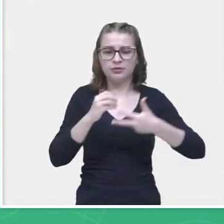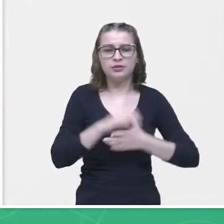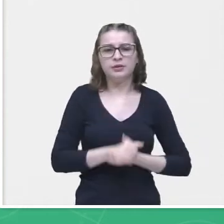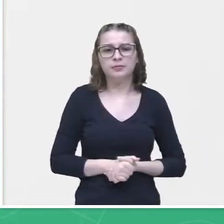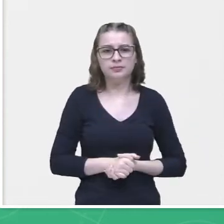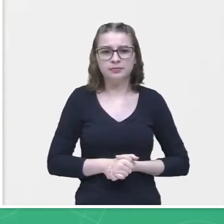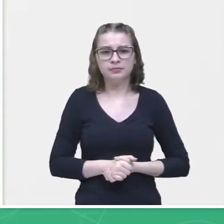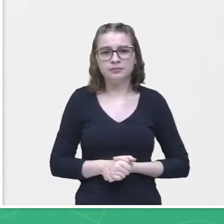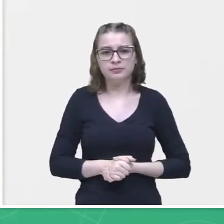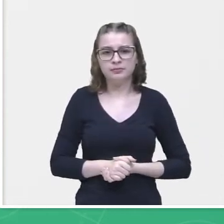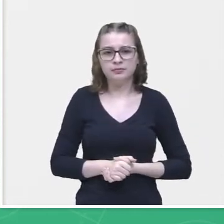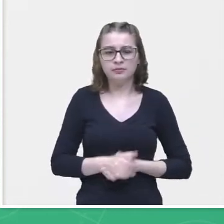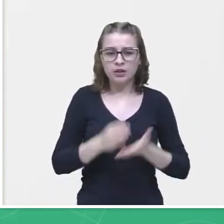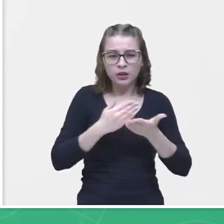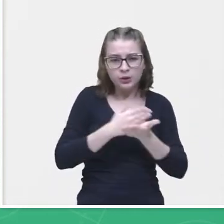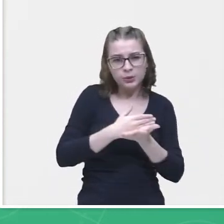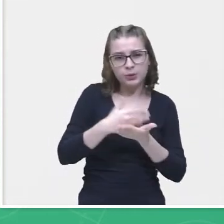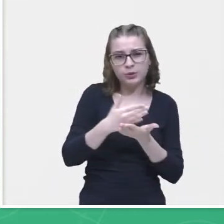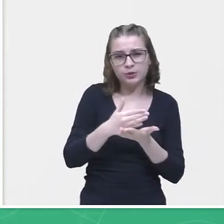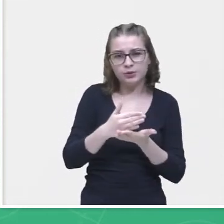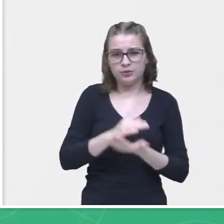bom? Introdução.